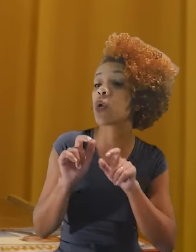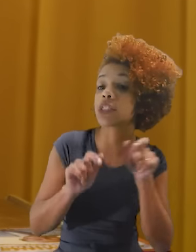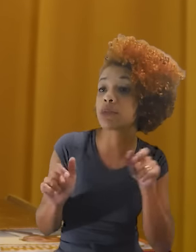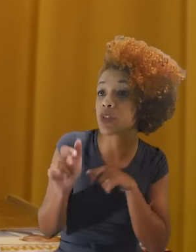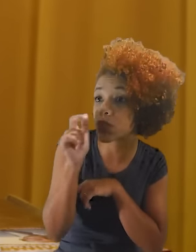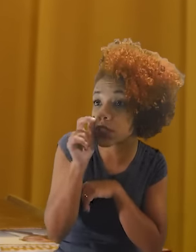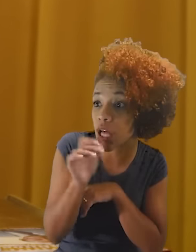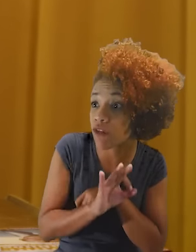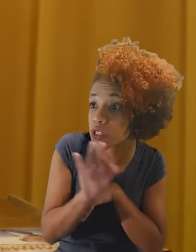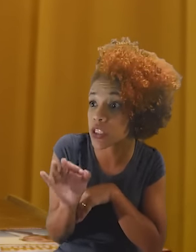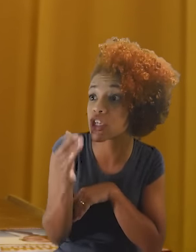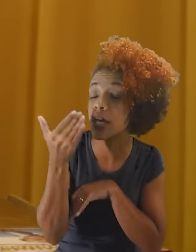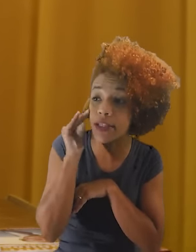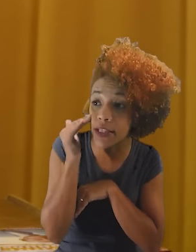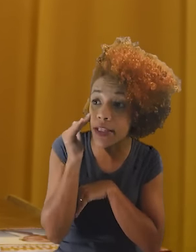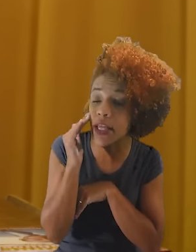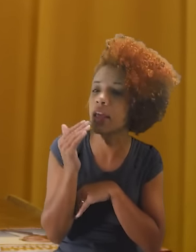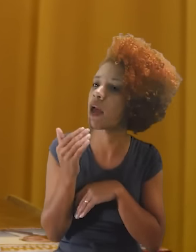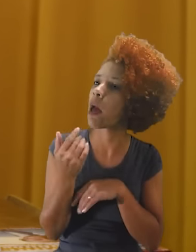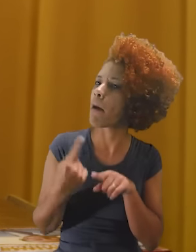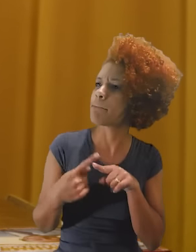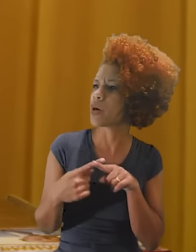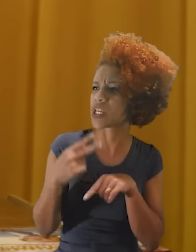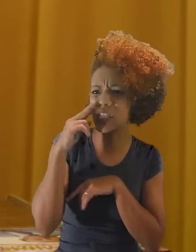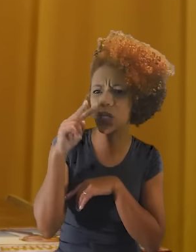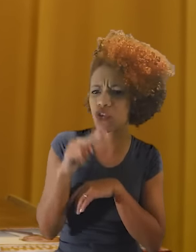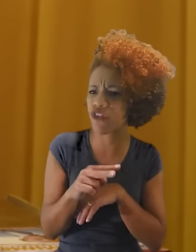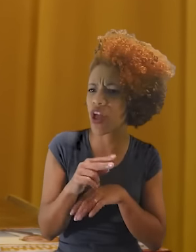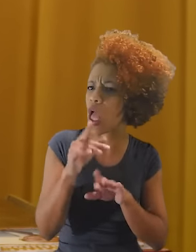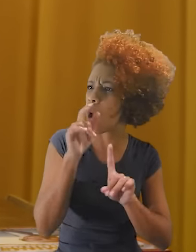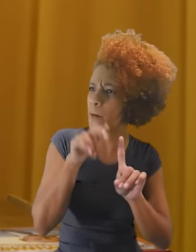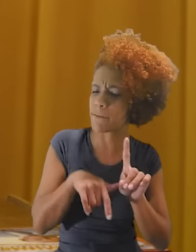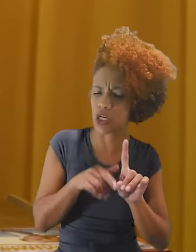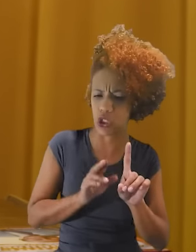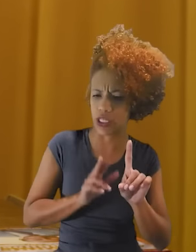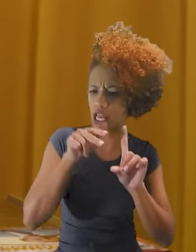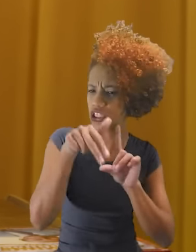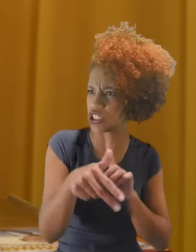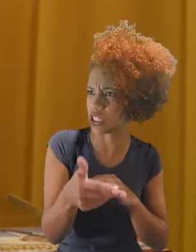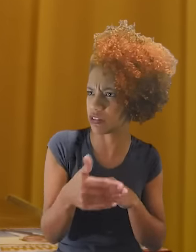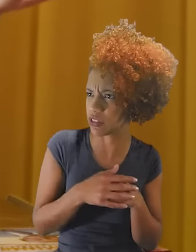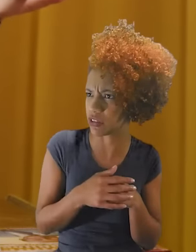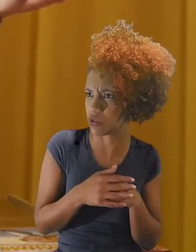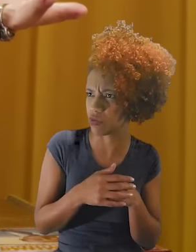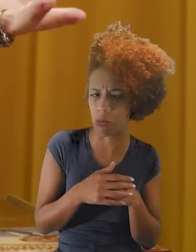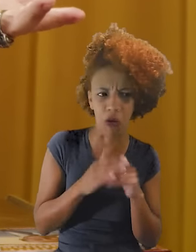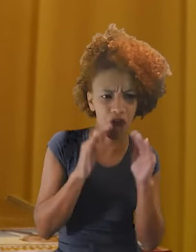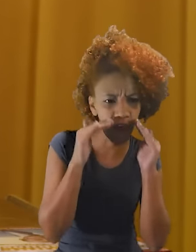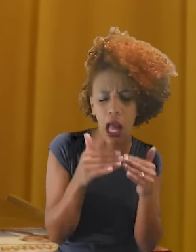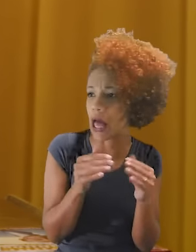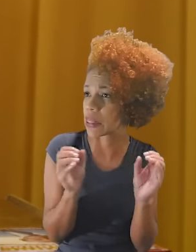vão entender e vão se surpreender. Porque até então você não vê o personagem ter reação vocal nenhuma. Você tem a música de fundo e eles